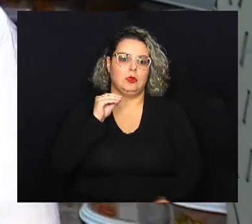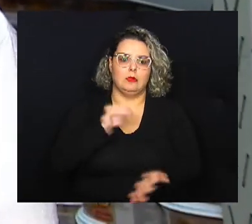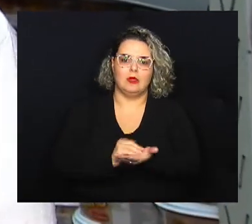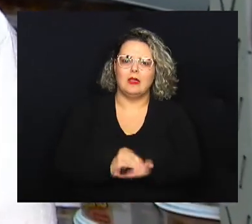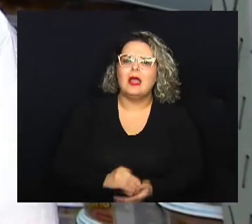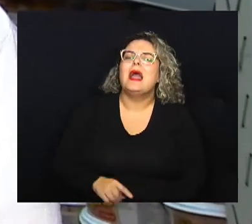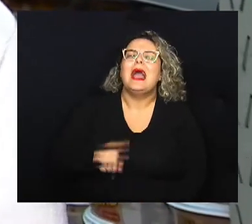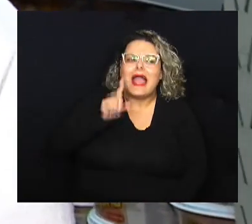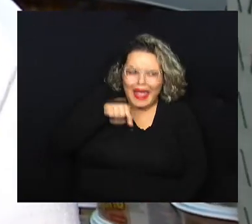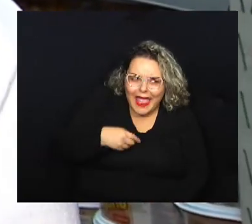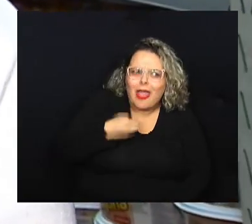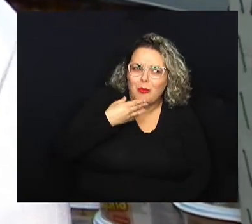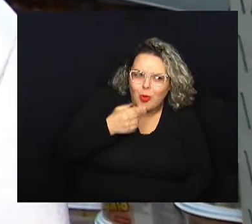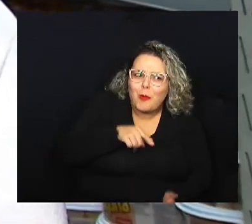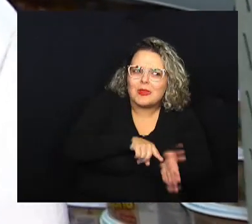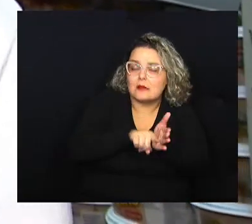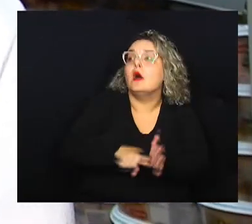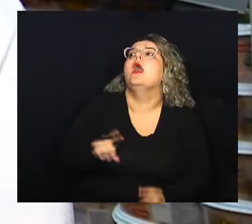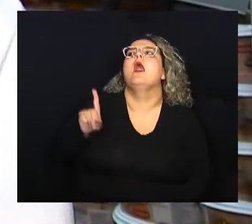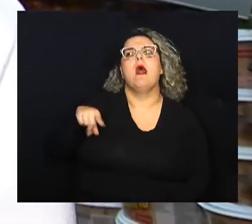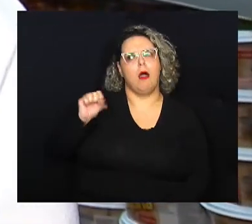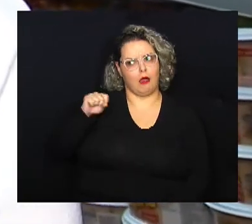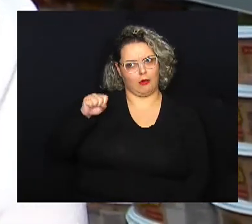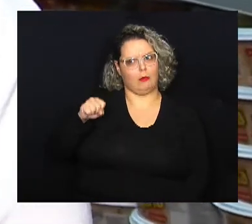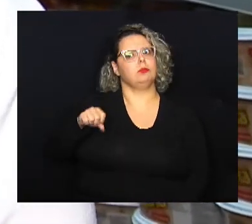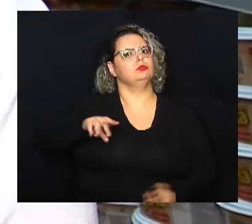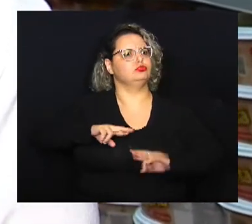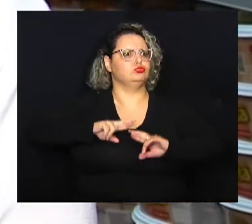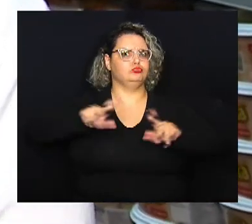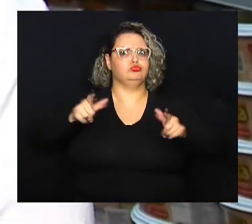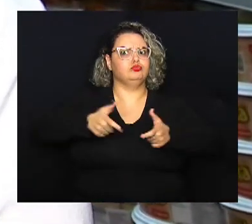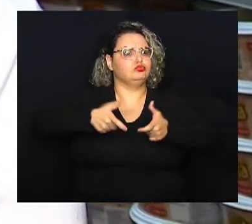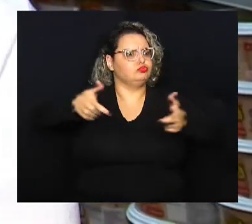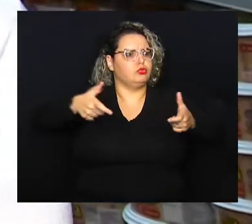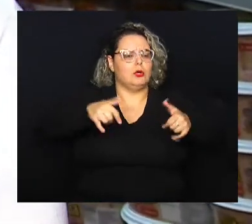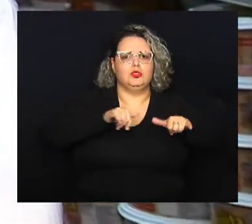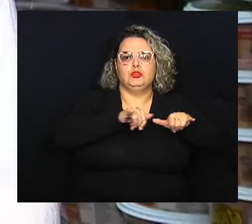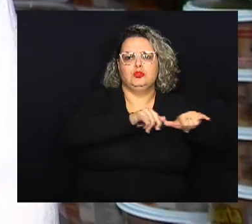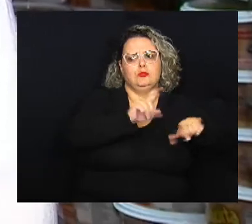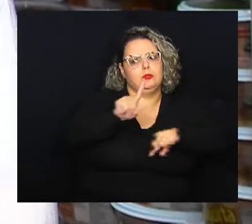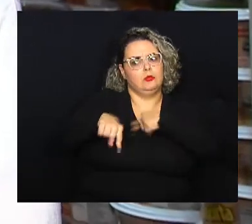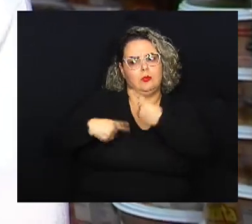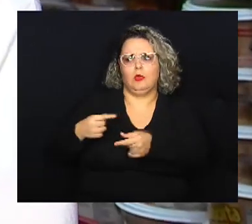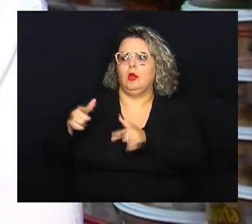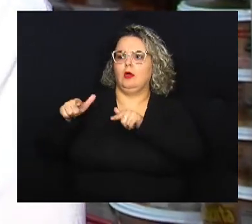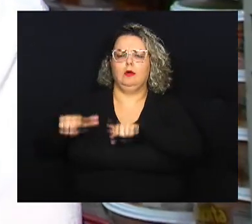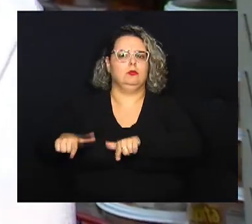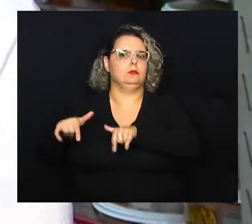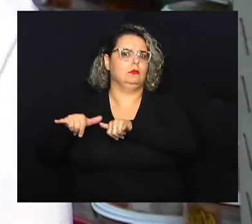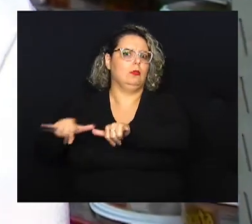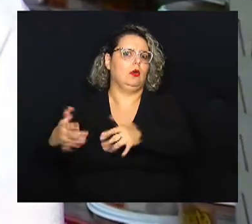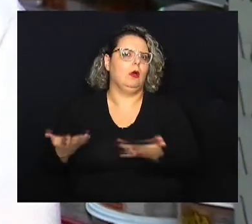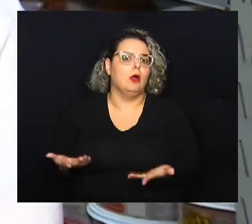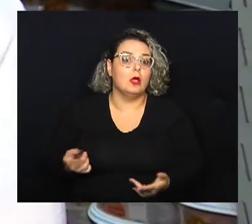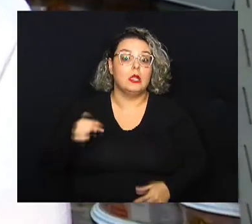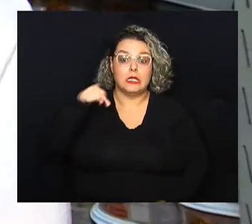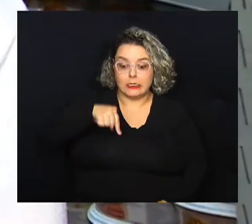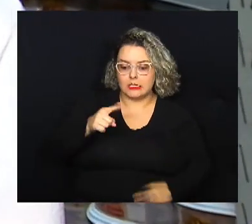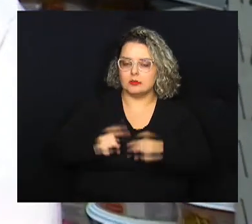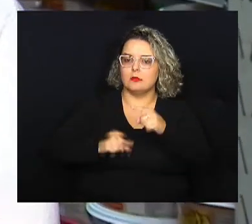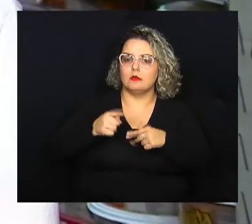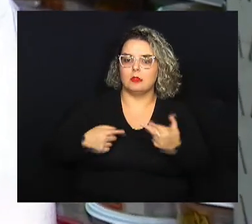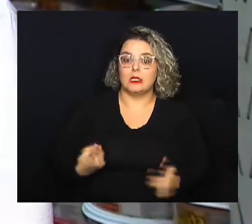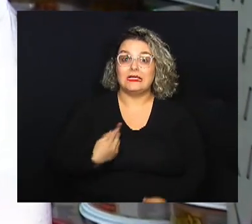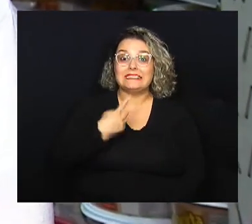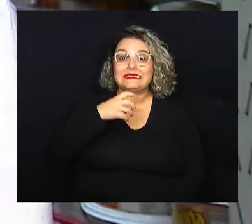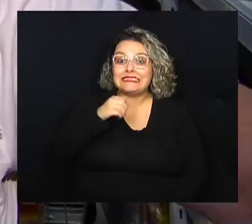pesquisar? Muito, muito. A diferença é muito grande de um mercado para o outro. Nesse produto eu encontrei uma diferença de